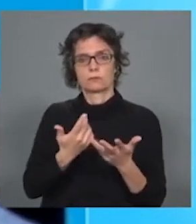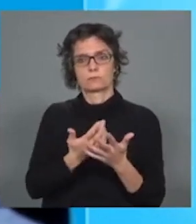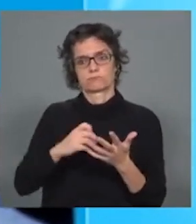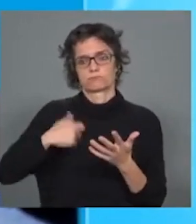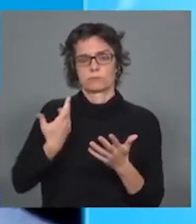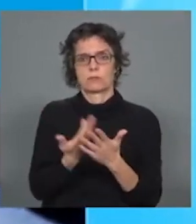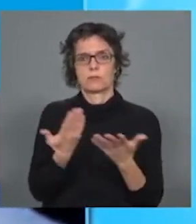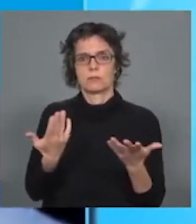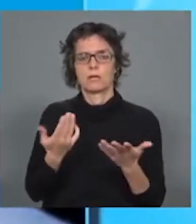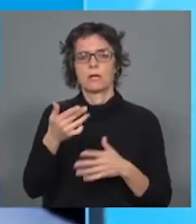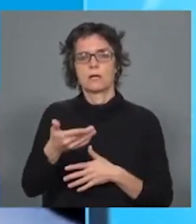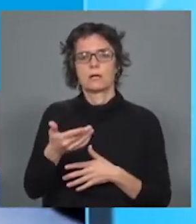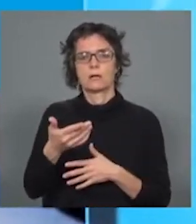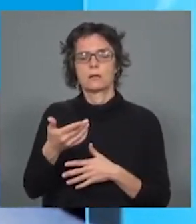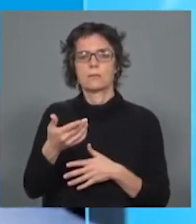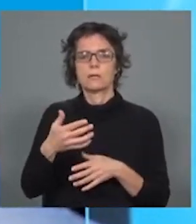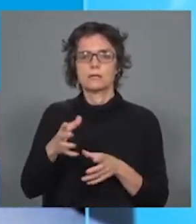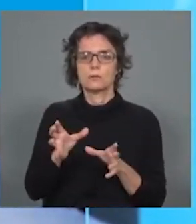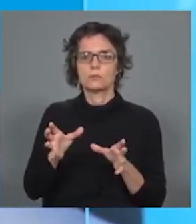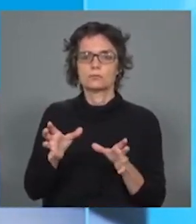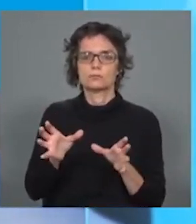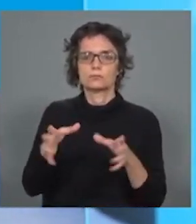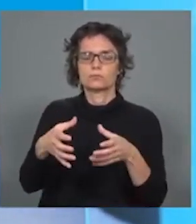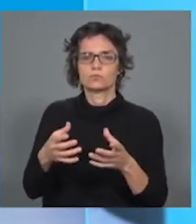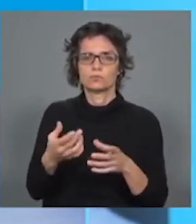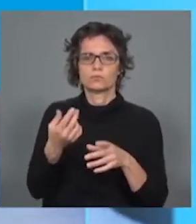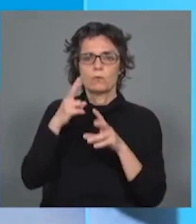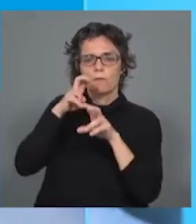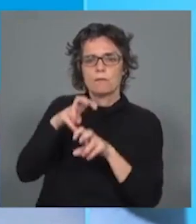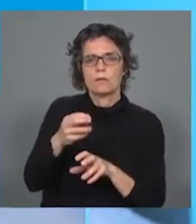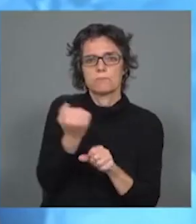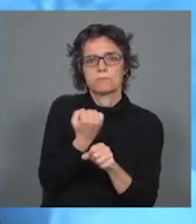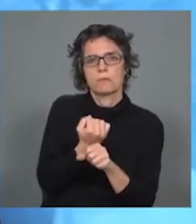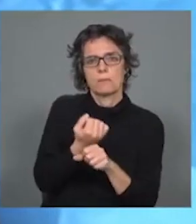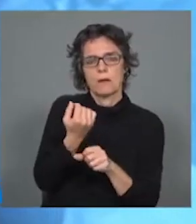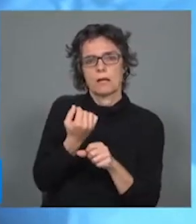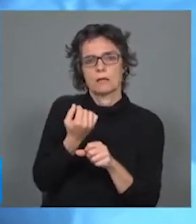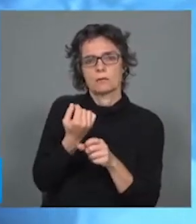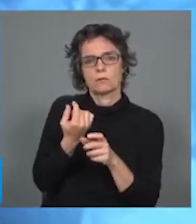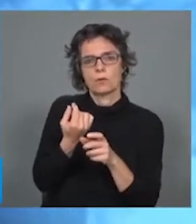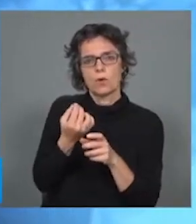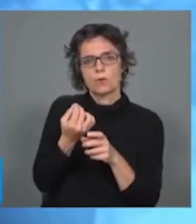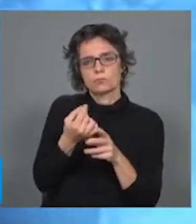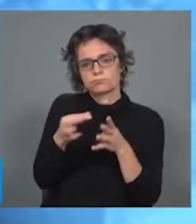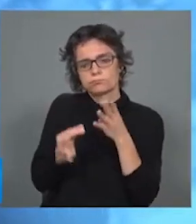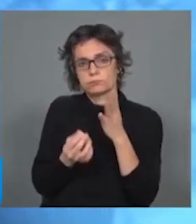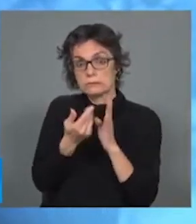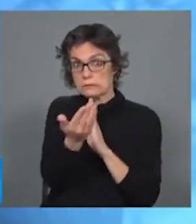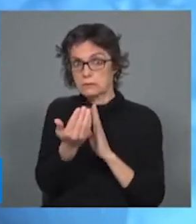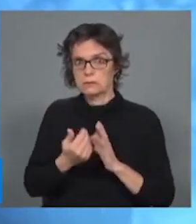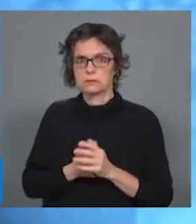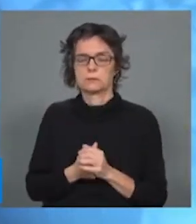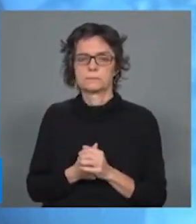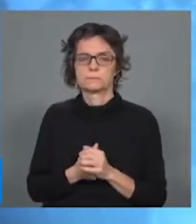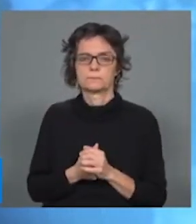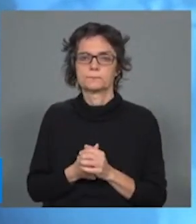um núcleo de investigação e de trabalho com estas características. Eu diria que é mais do que importante.